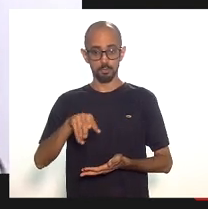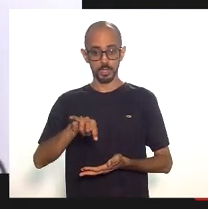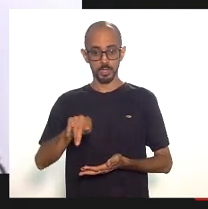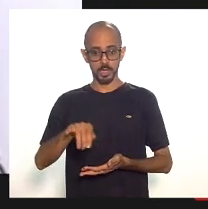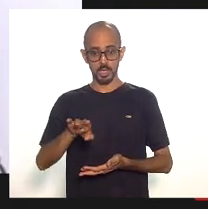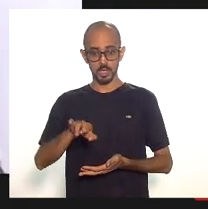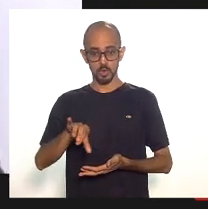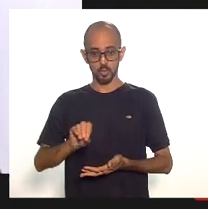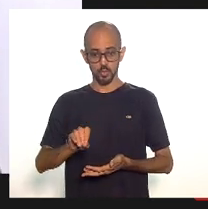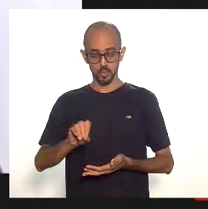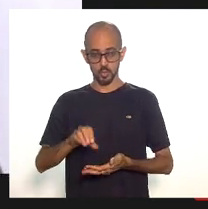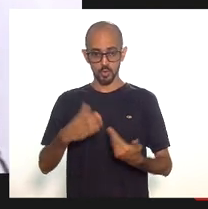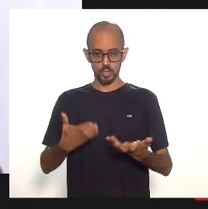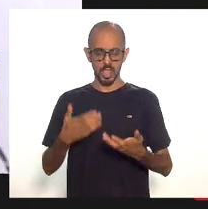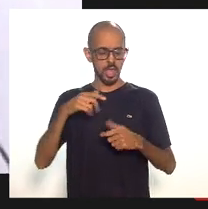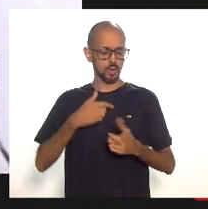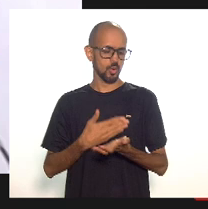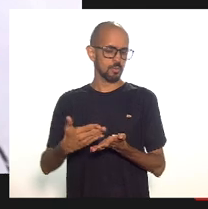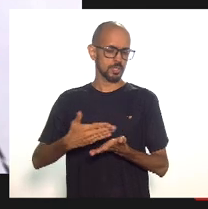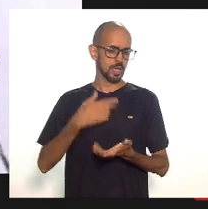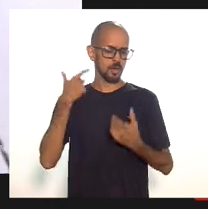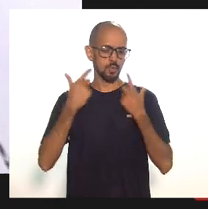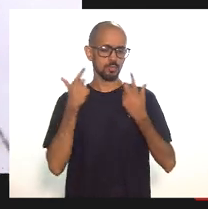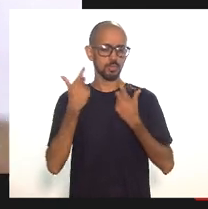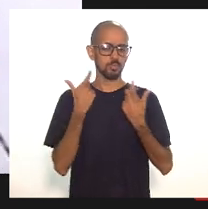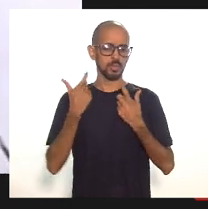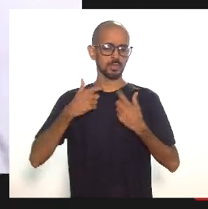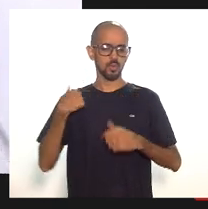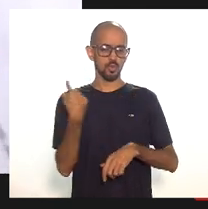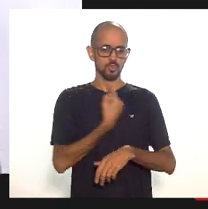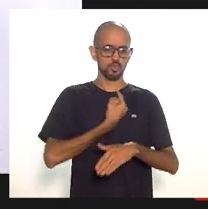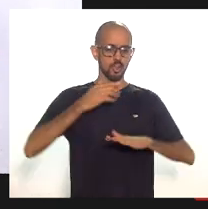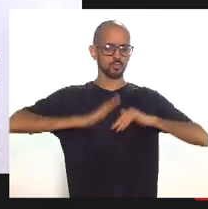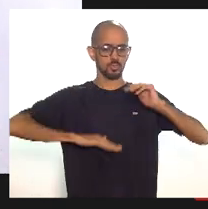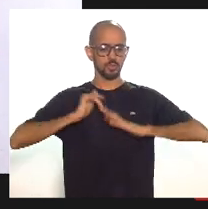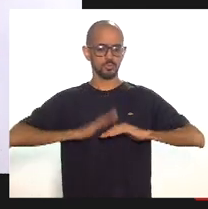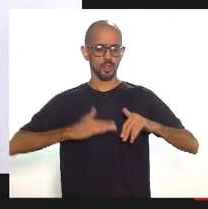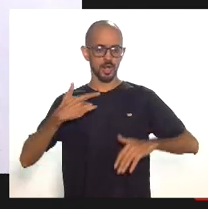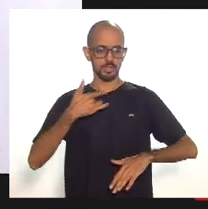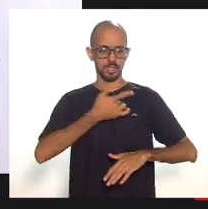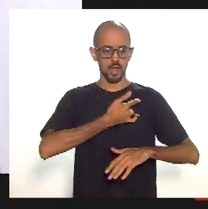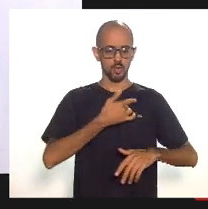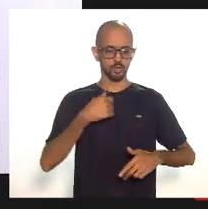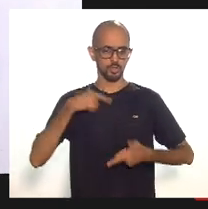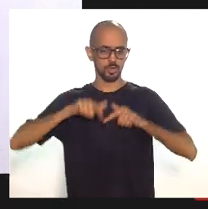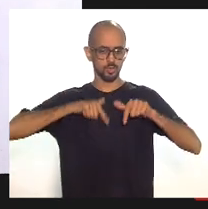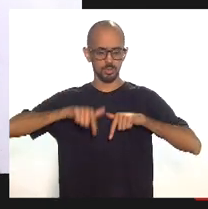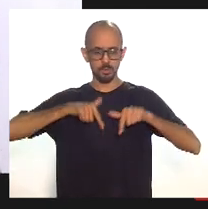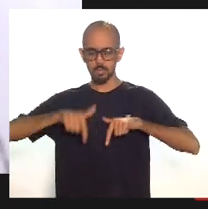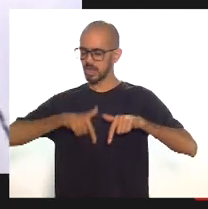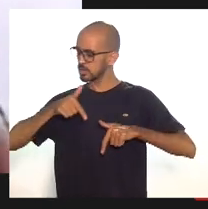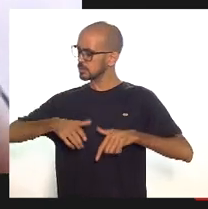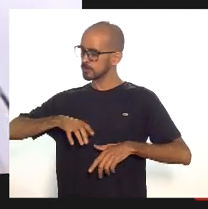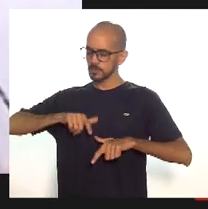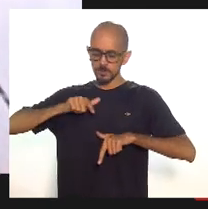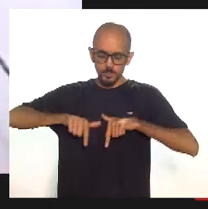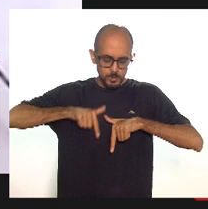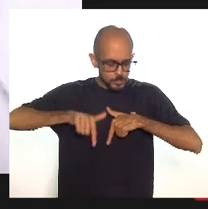nossos profissionais de saúde, que estão na ponta, são aguerridos, estão trabalhando excessivamente